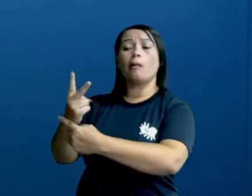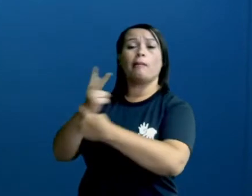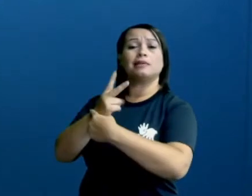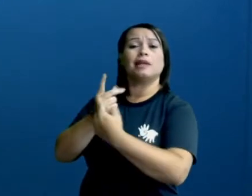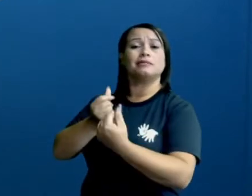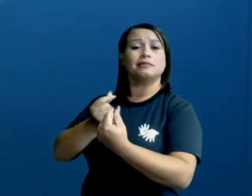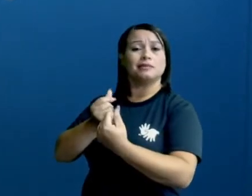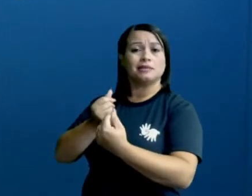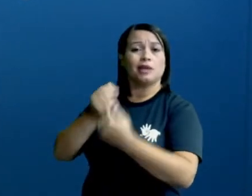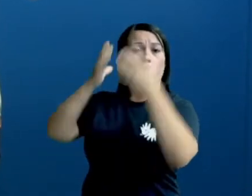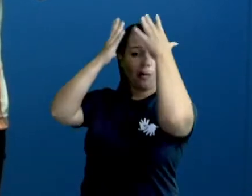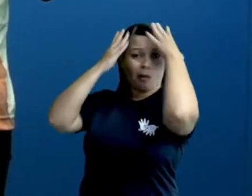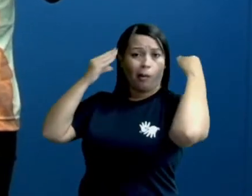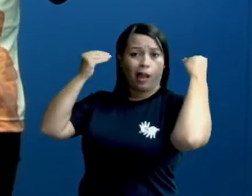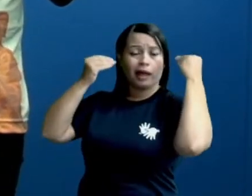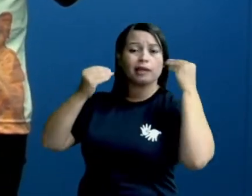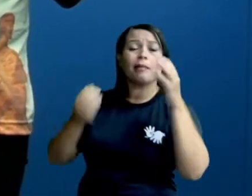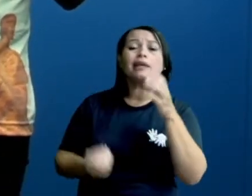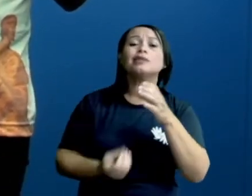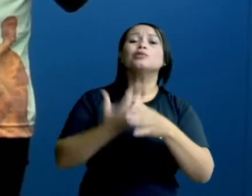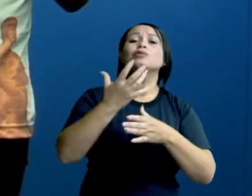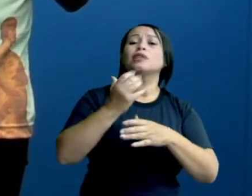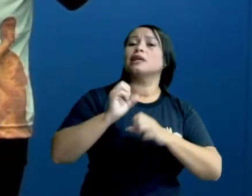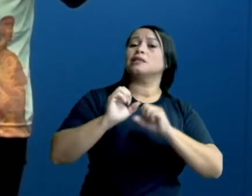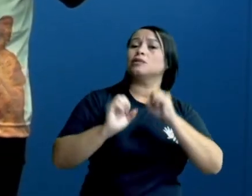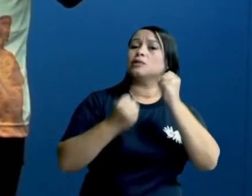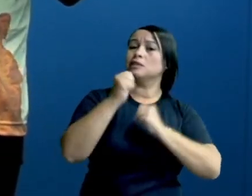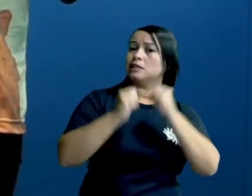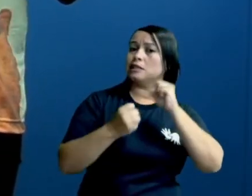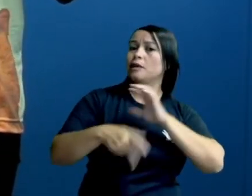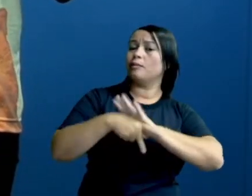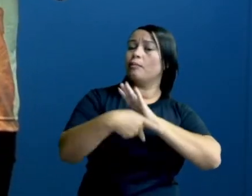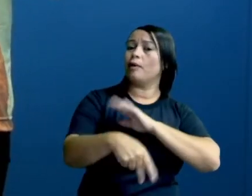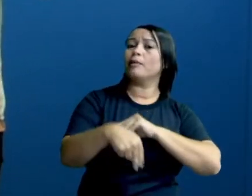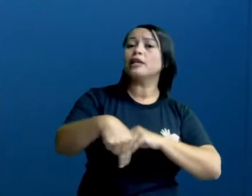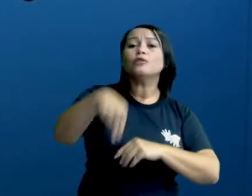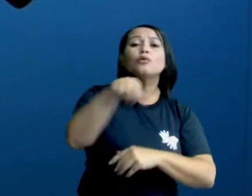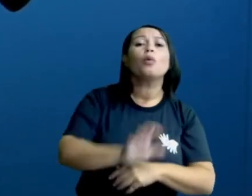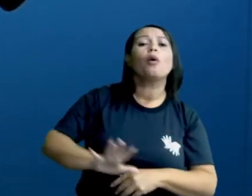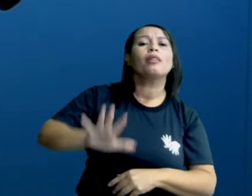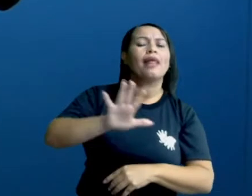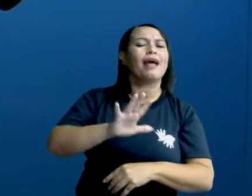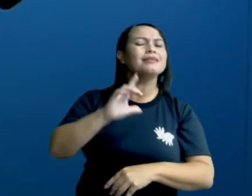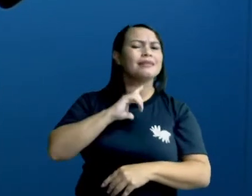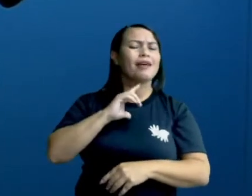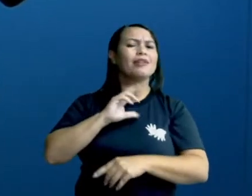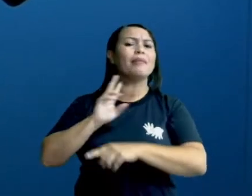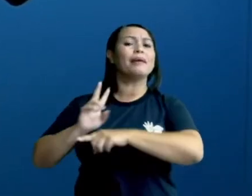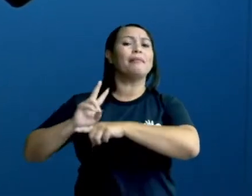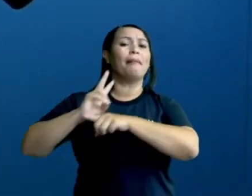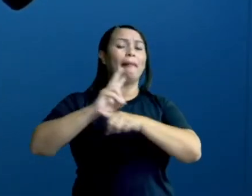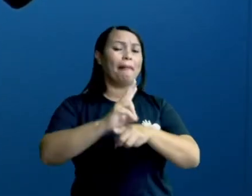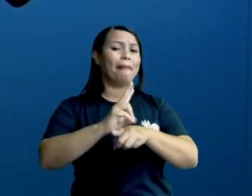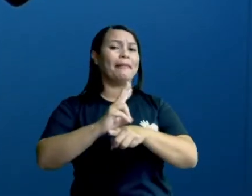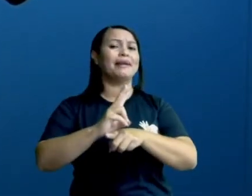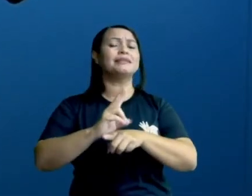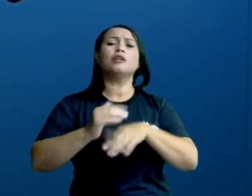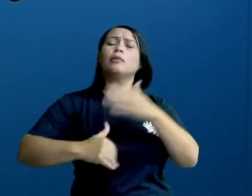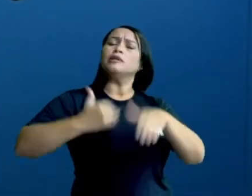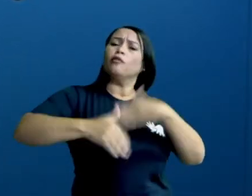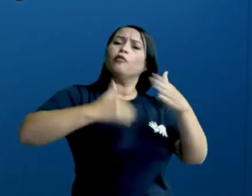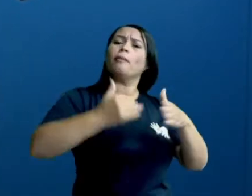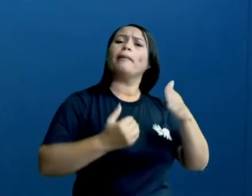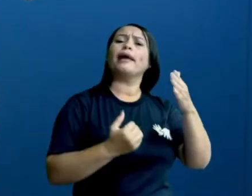Holanda, né, para que os engenhos aqui no Nordeste eles pudessem se desenvolver, né? Além disso, além de emprestar os dinheiros para desenvolvimento